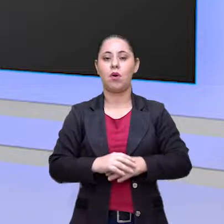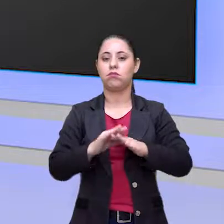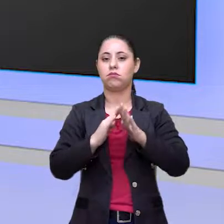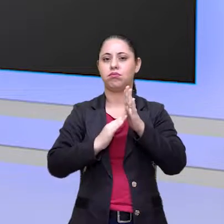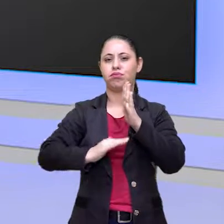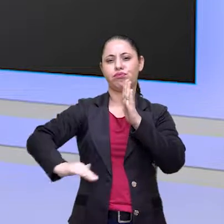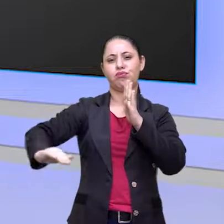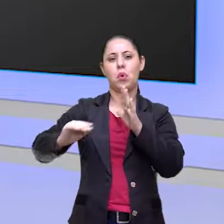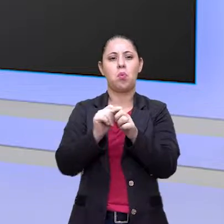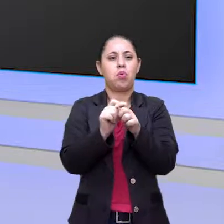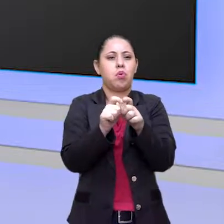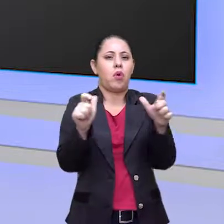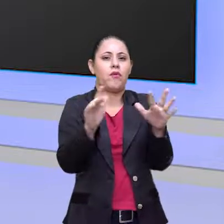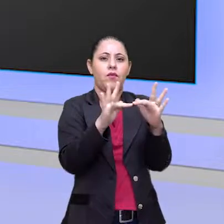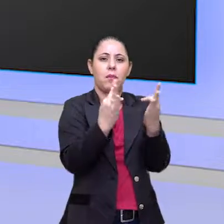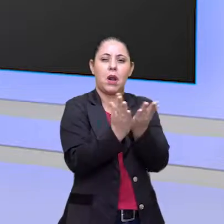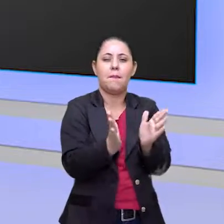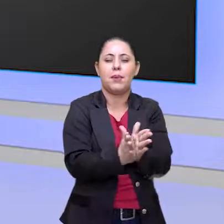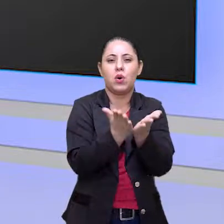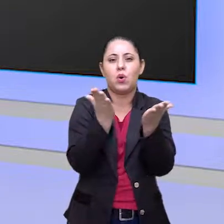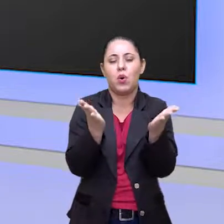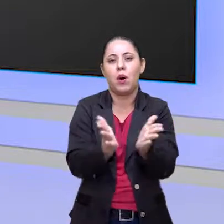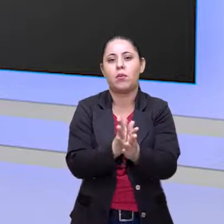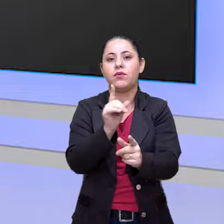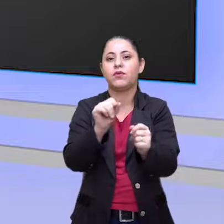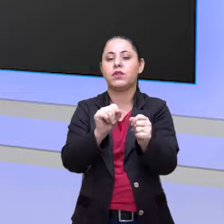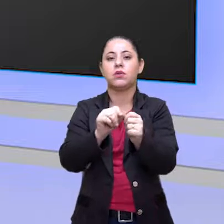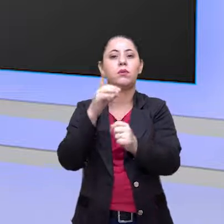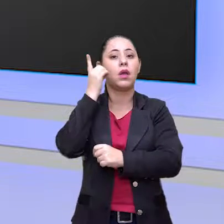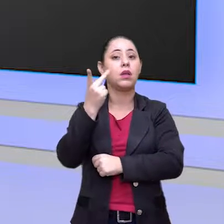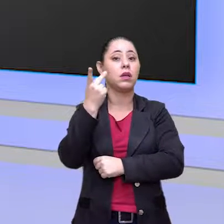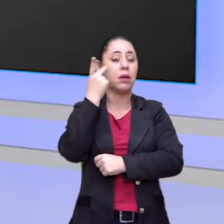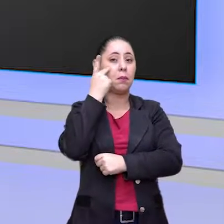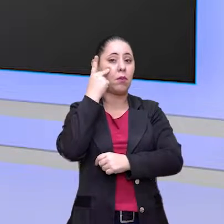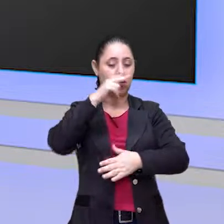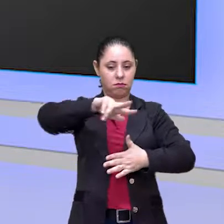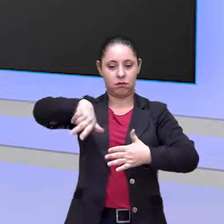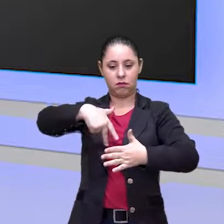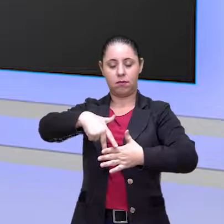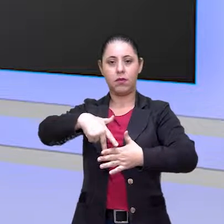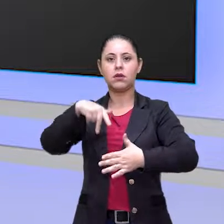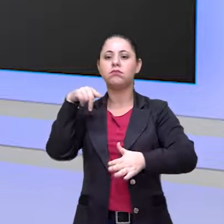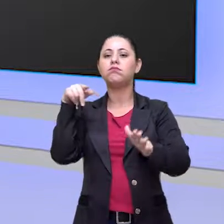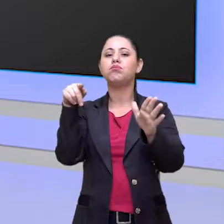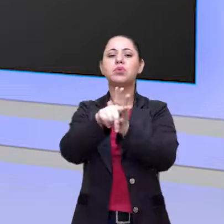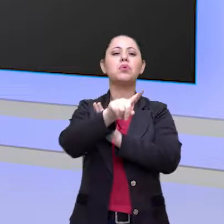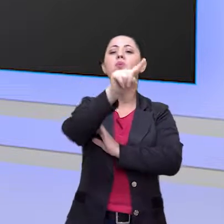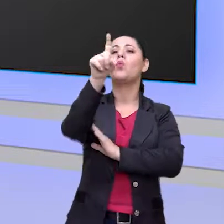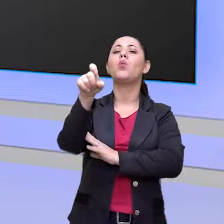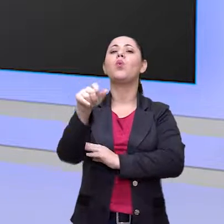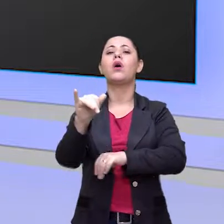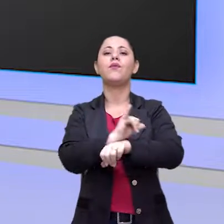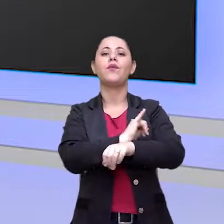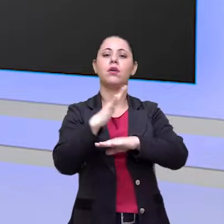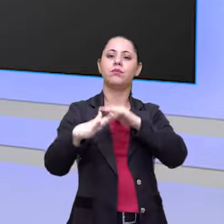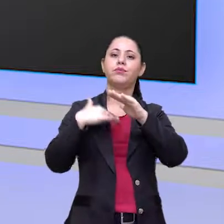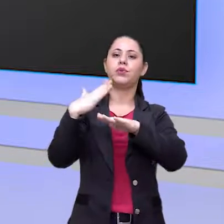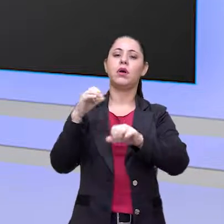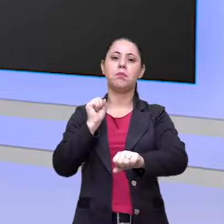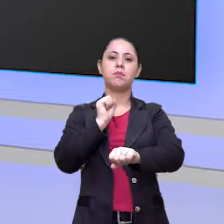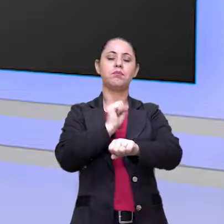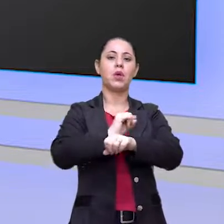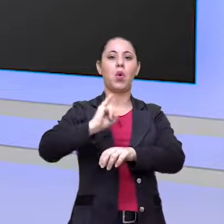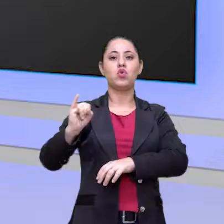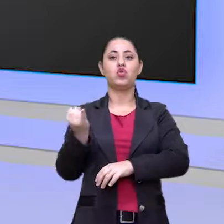O aumento de famílias na zona da pobreza levou o deputado Pedro Kemp à tribuna para questionar medidas que contenham